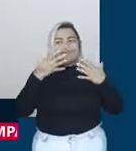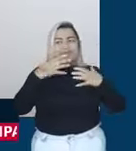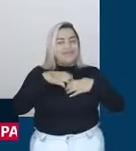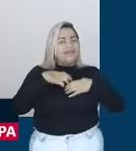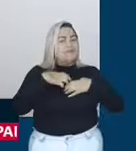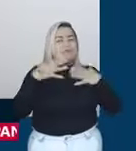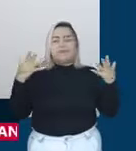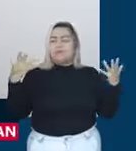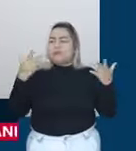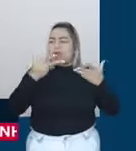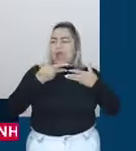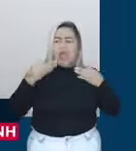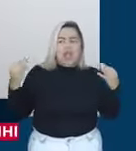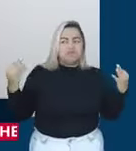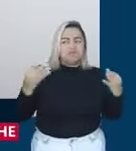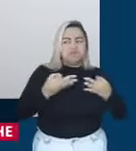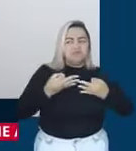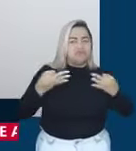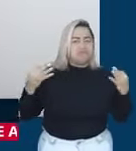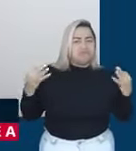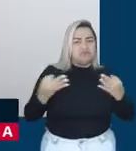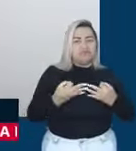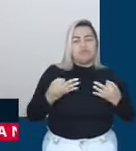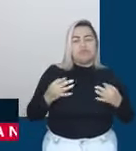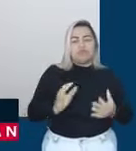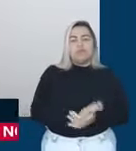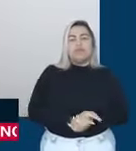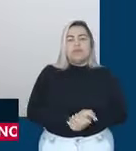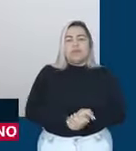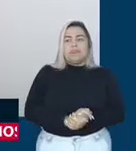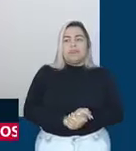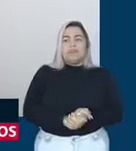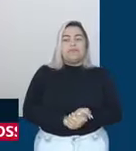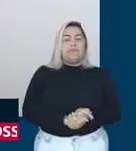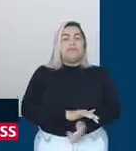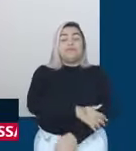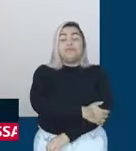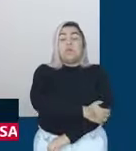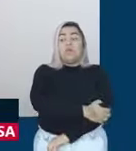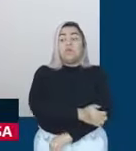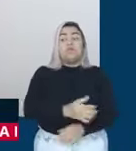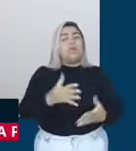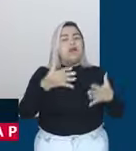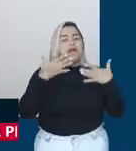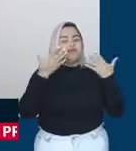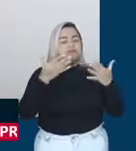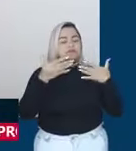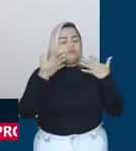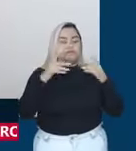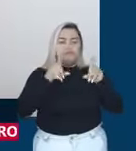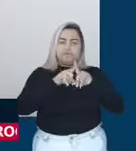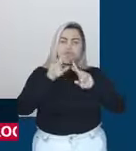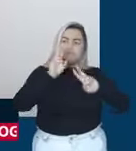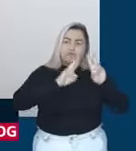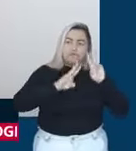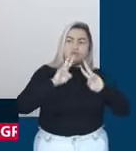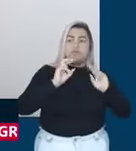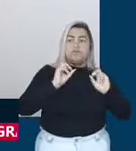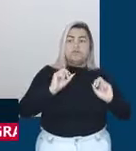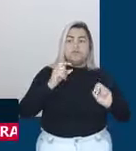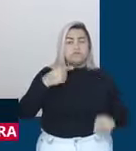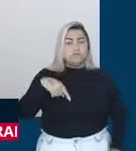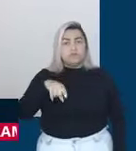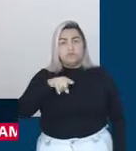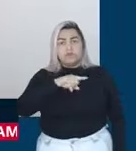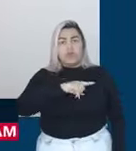show. Show mesmo. Foi um espetáculo, uma alegria. Eu vi pela audiência daqui da nossa